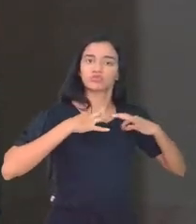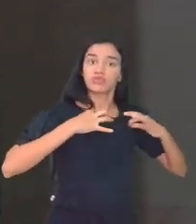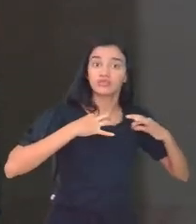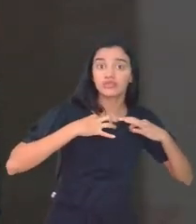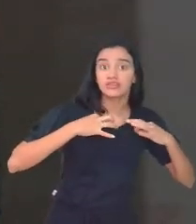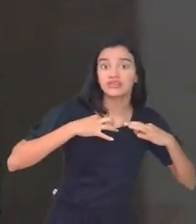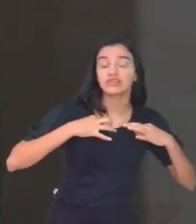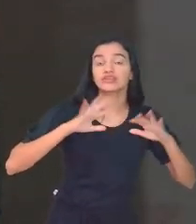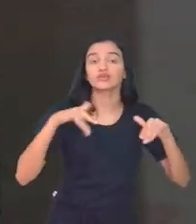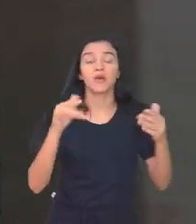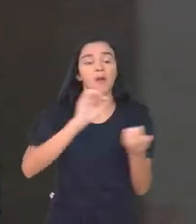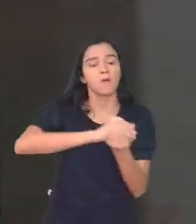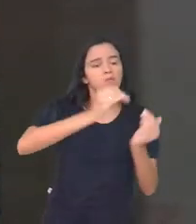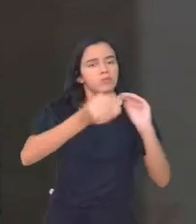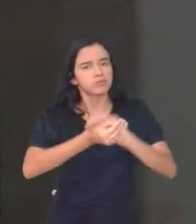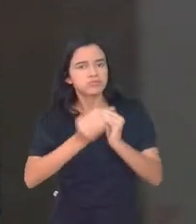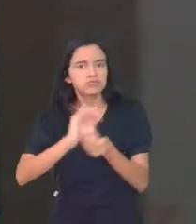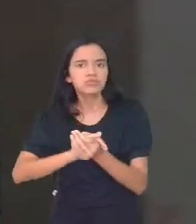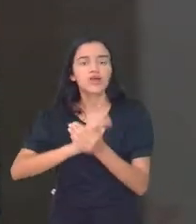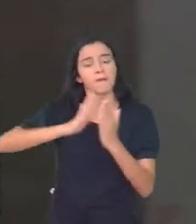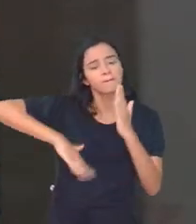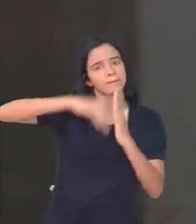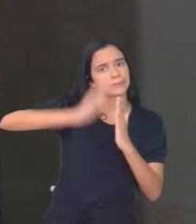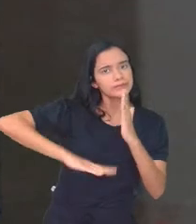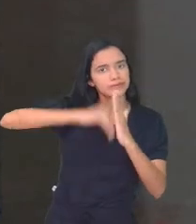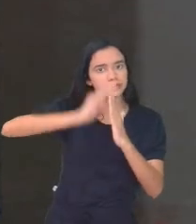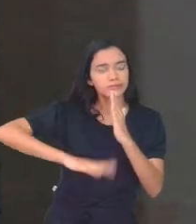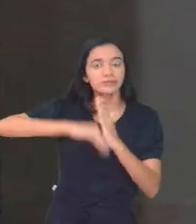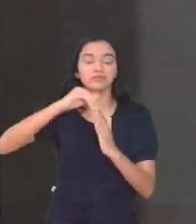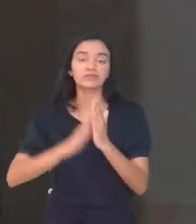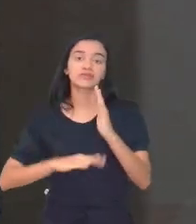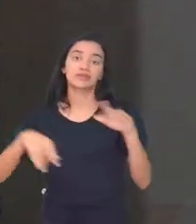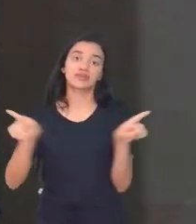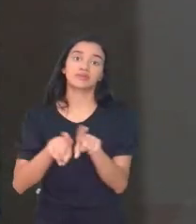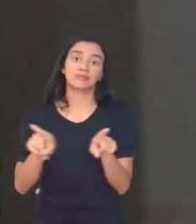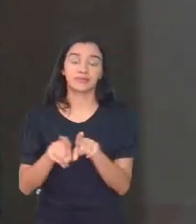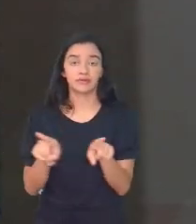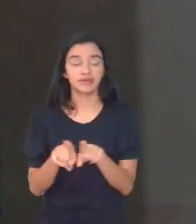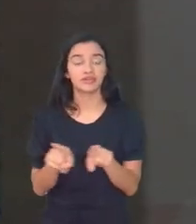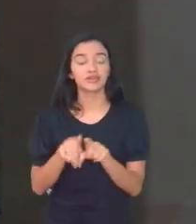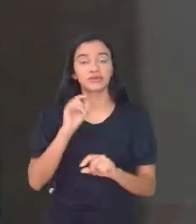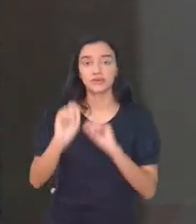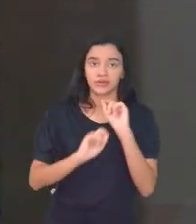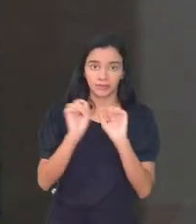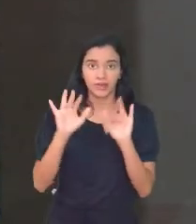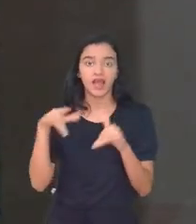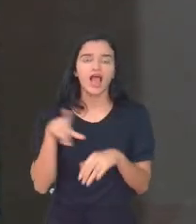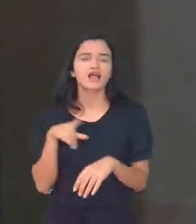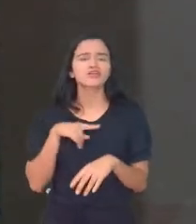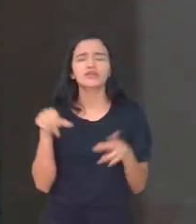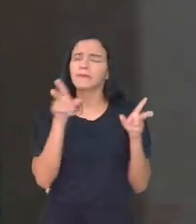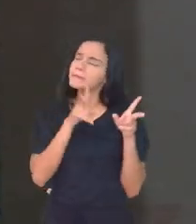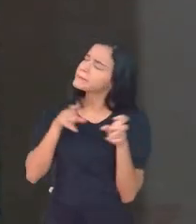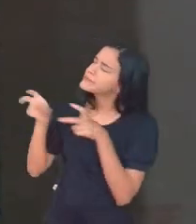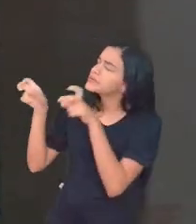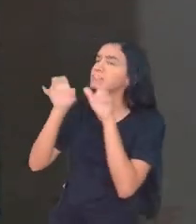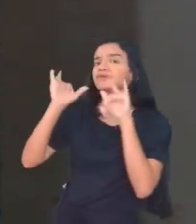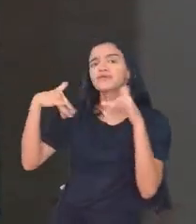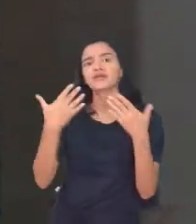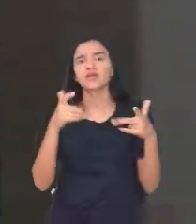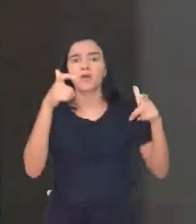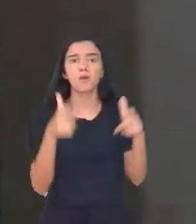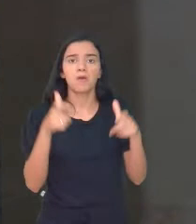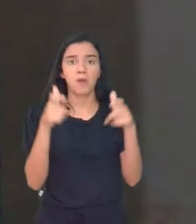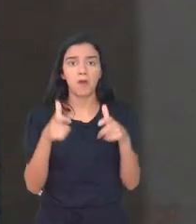couro, barro, pinturas e, nesse sentido, a gente observa, né, que é um local